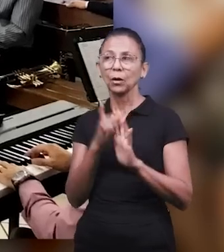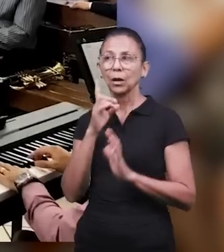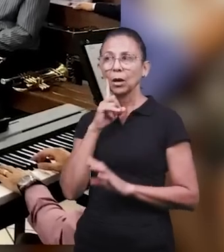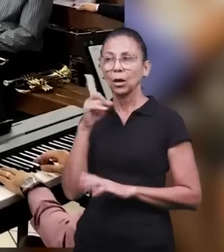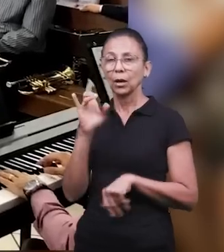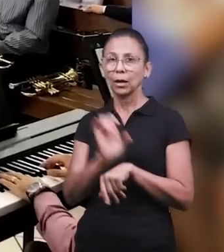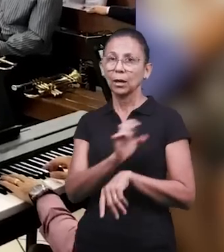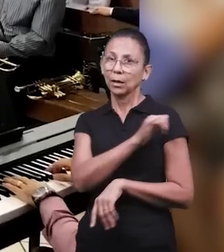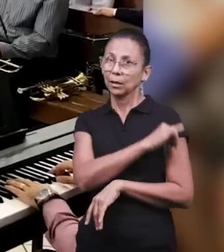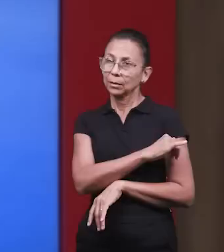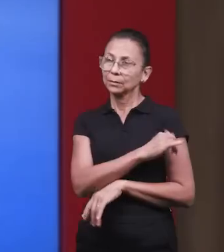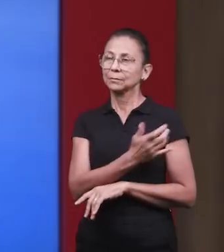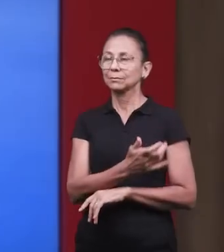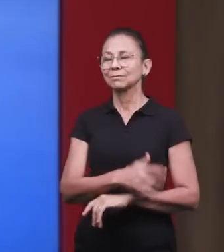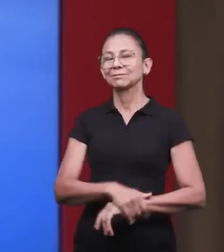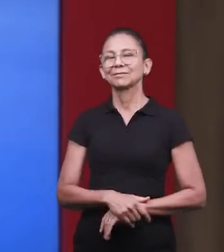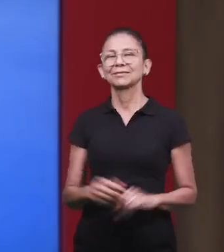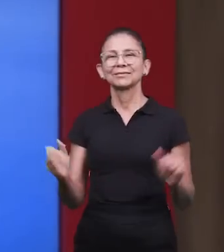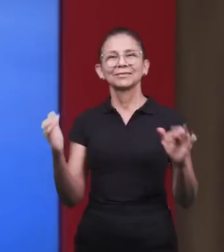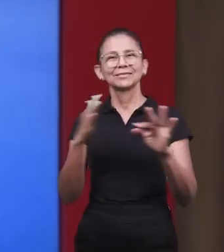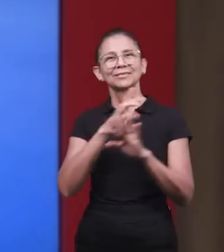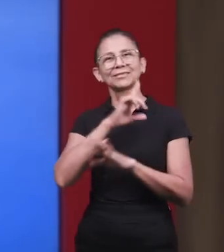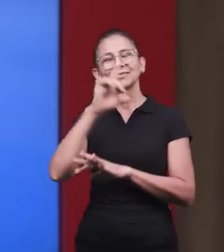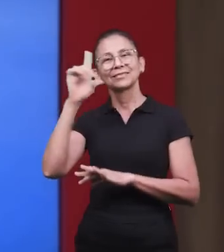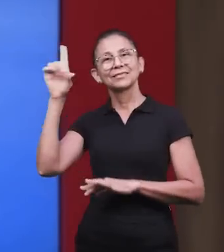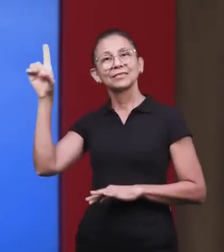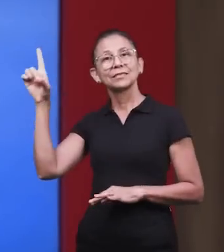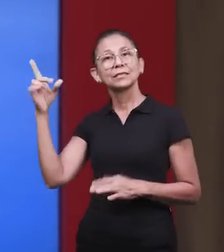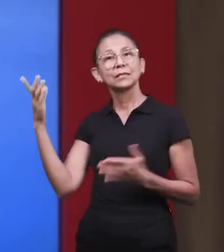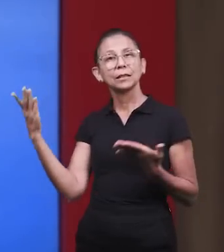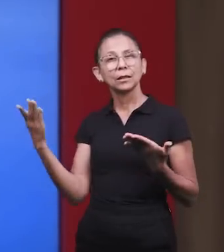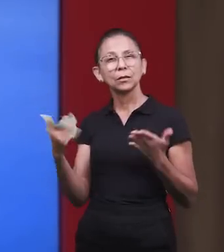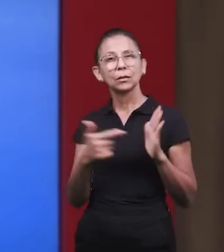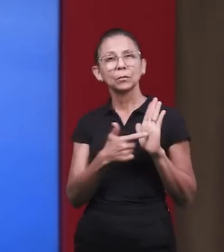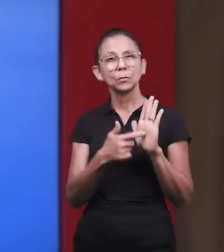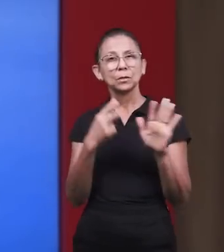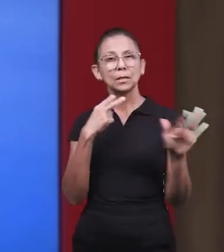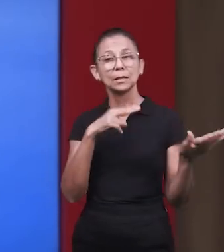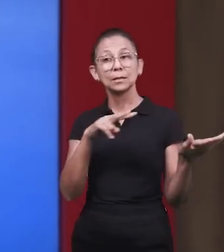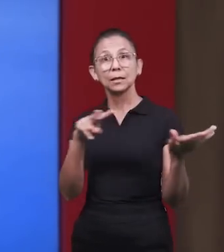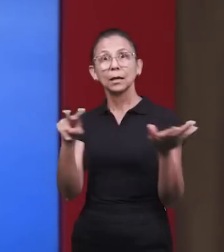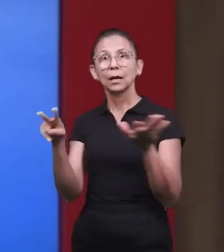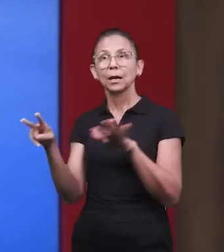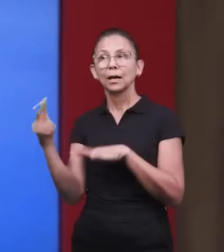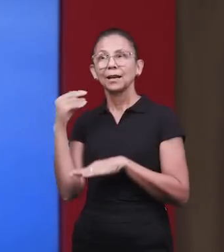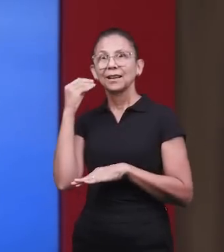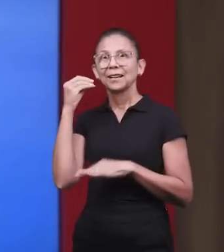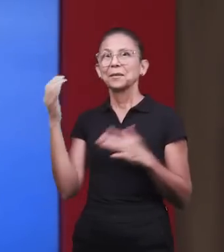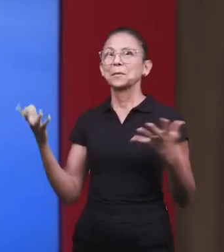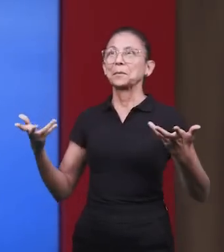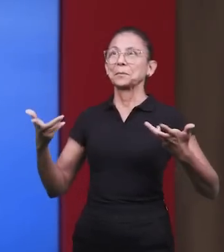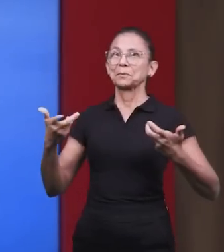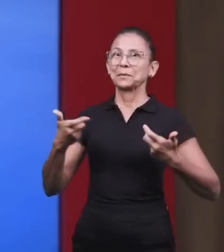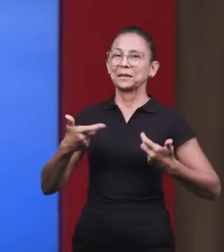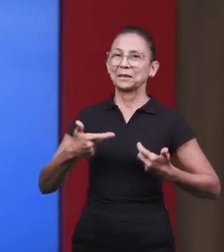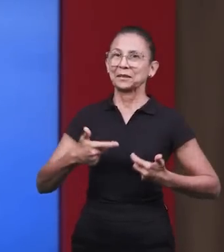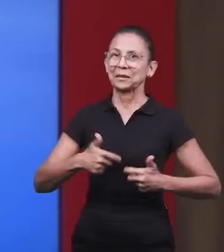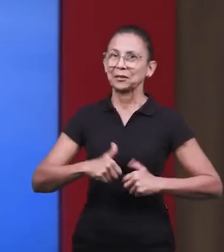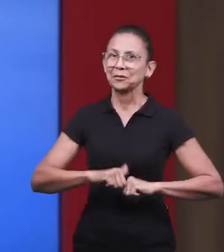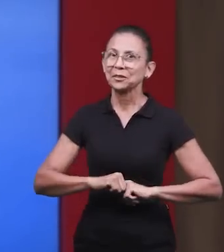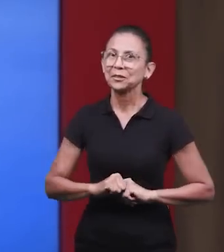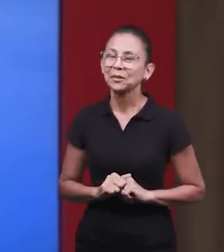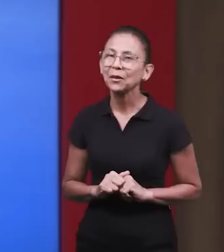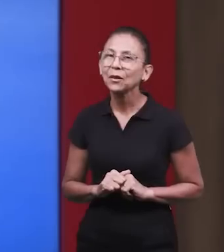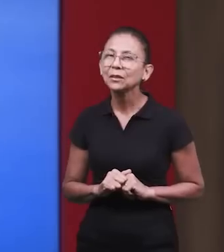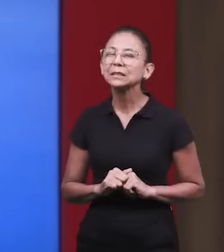no Rio de Janeiro. Glória a Deus! Nós queremos falar agora de uma semana com experiências maravilhosas do alcance desta obra e